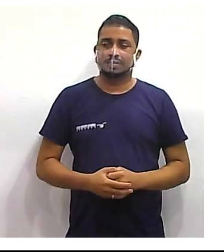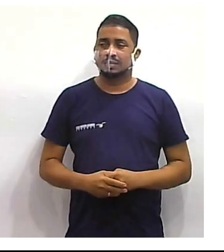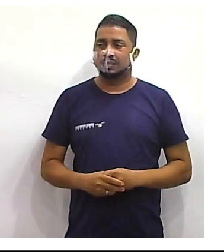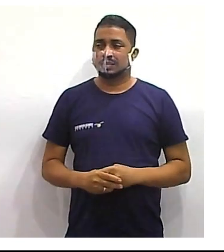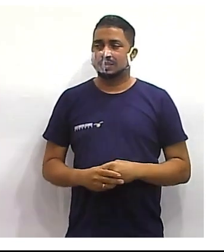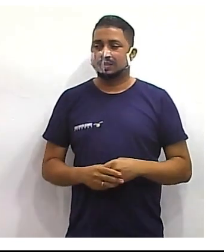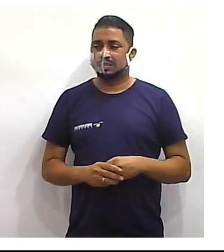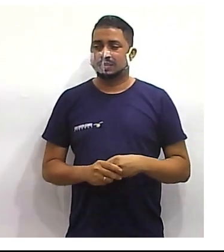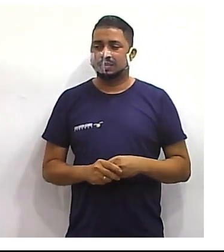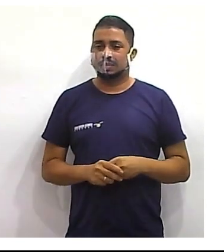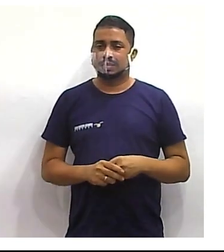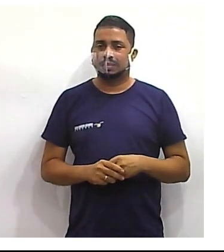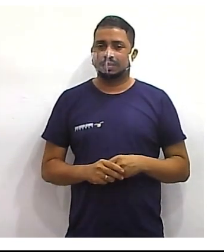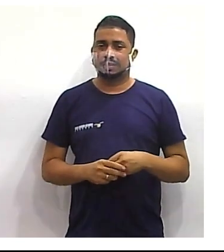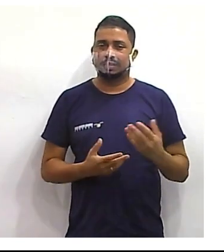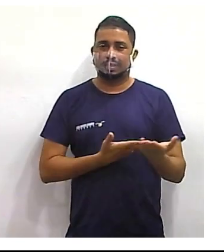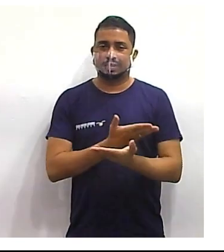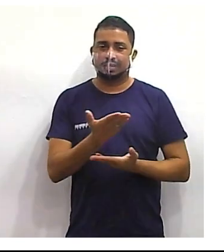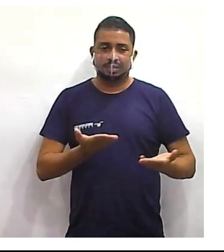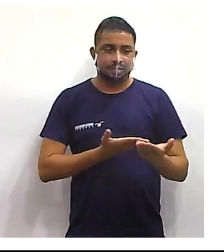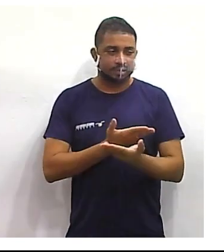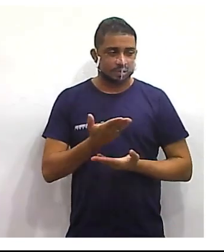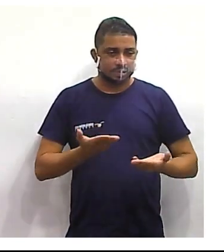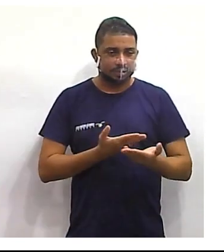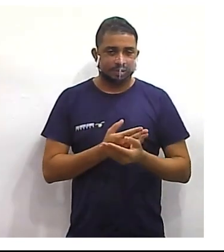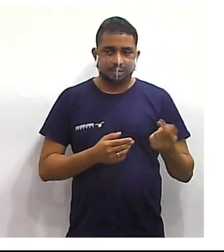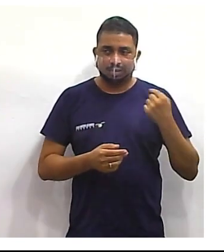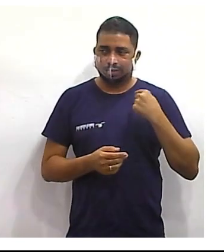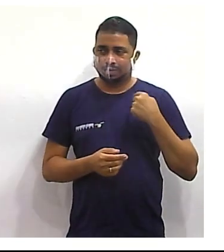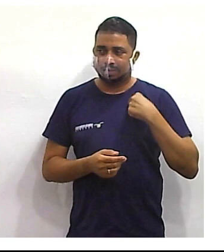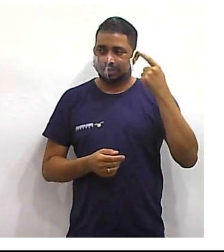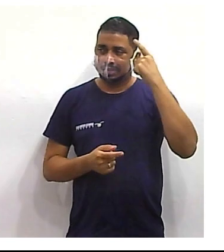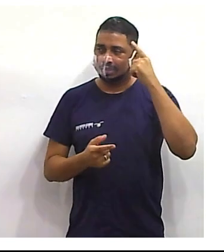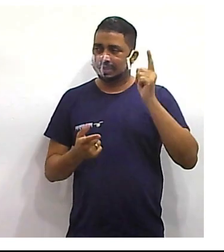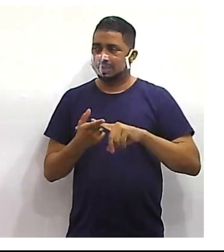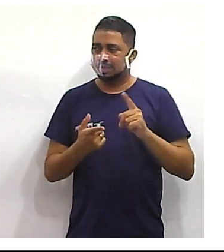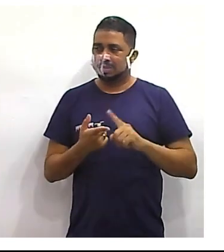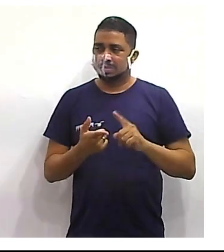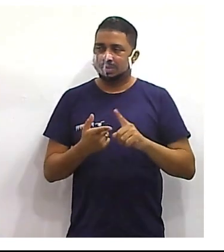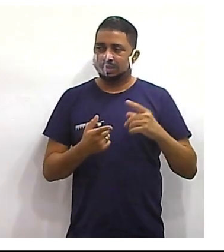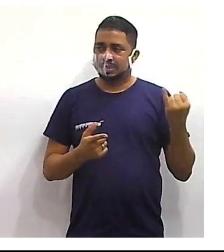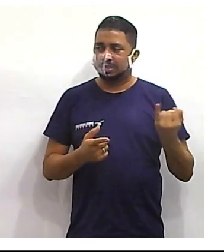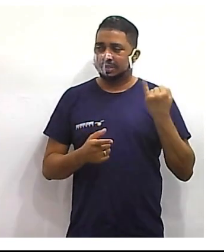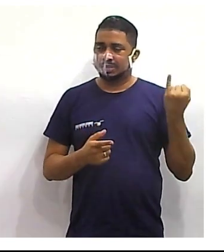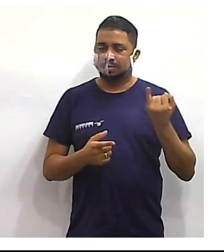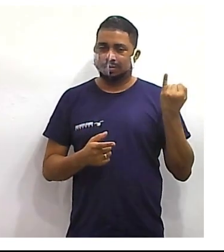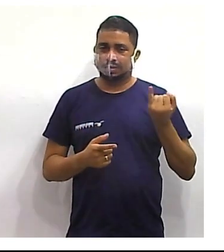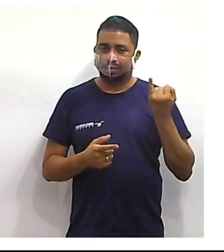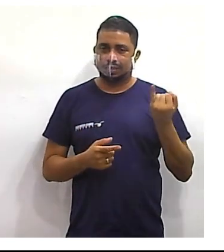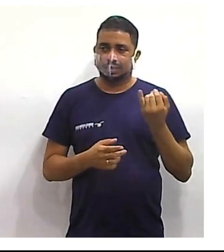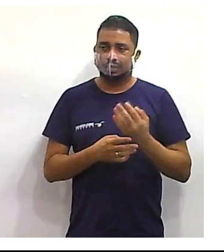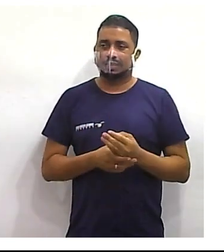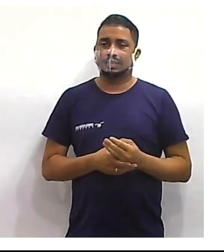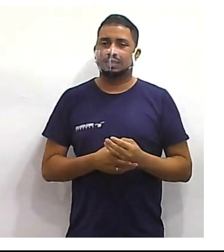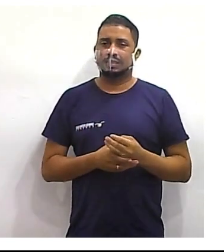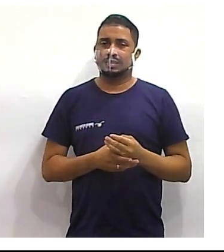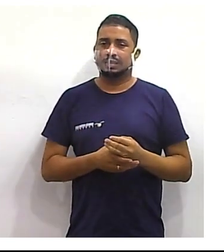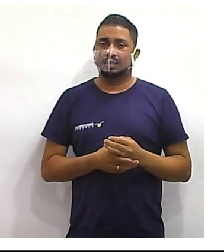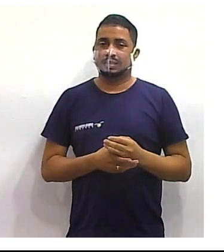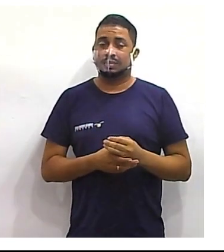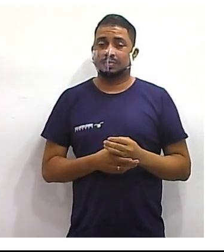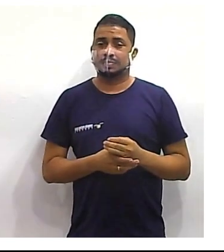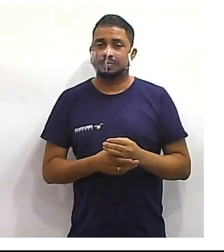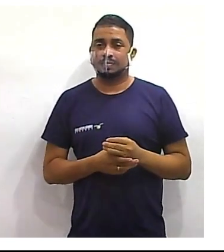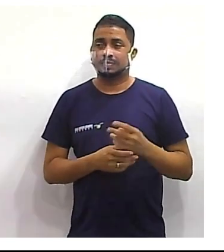né, Márcia? Sim, sim. Em relação eu acho também muito importante, Renata, a gente salientar